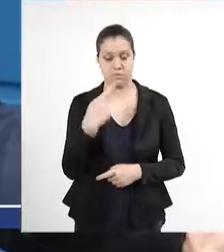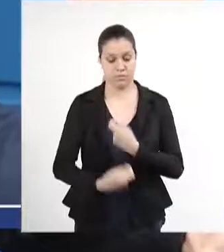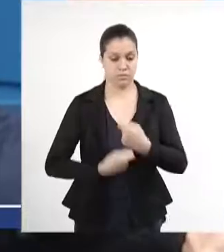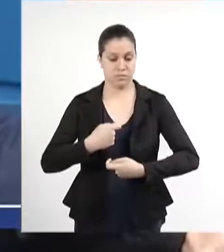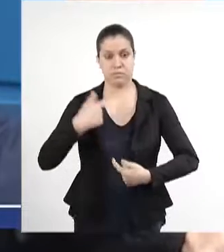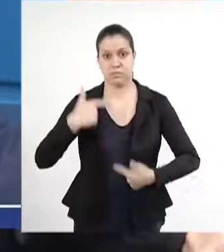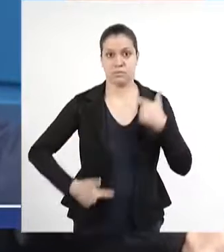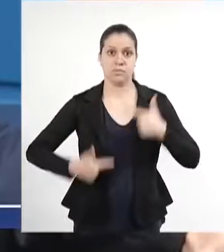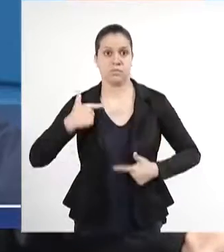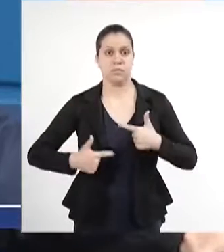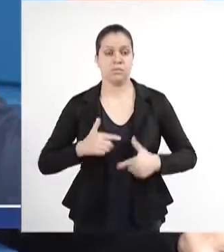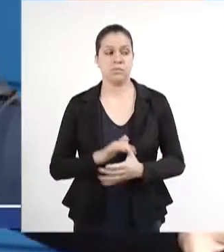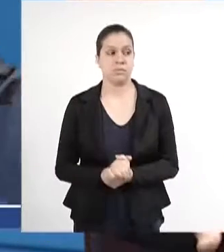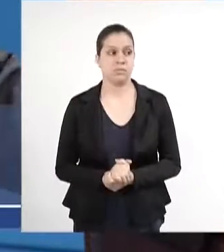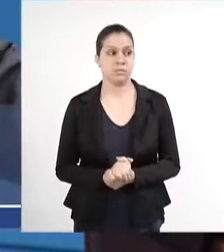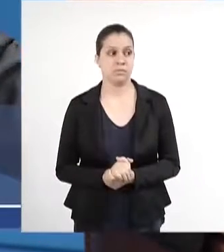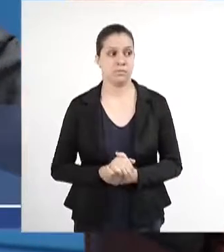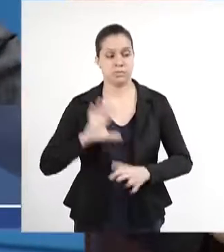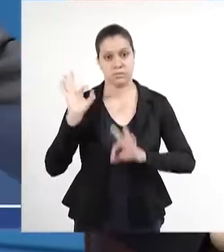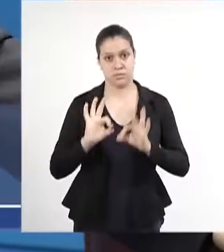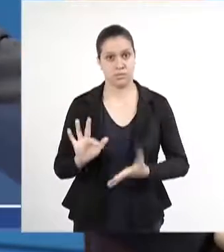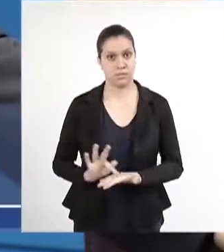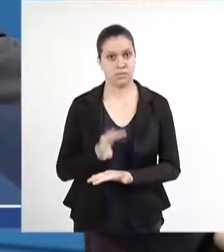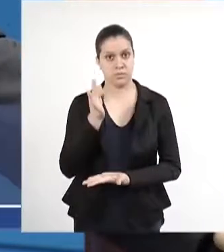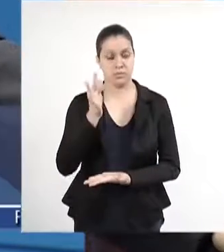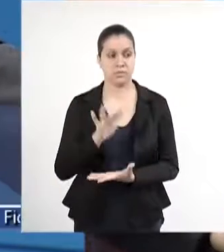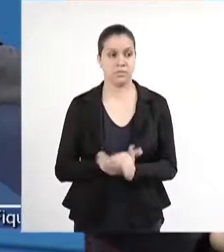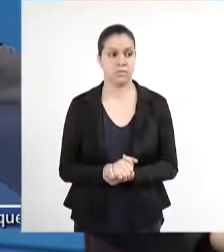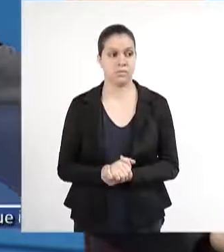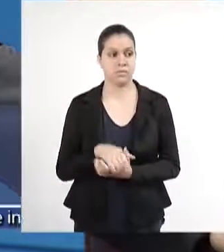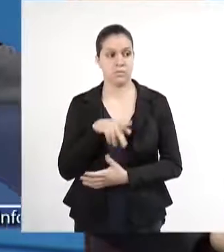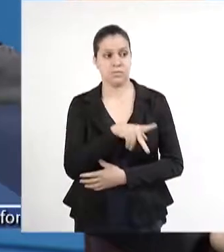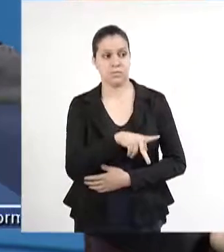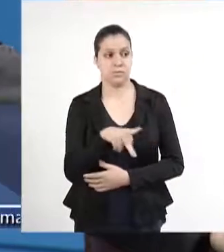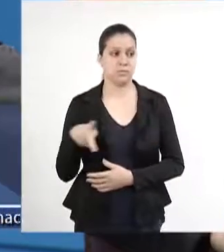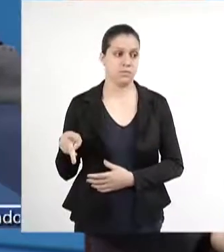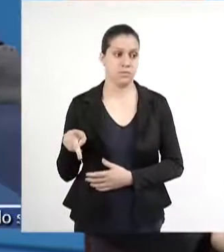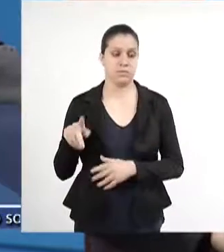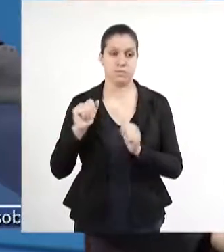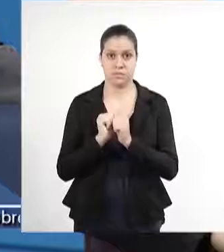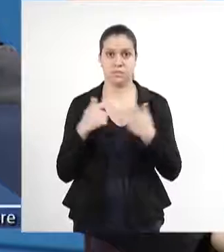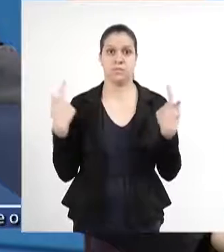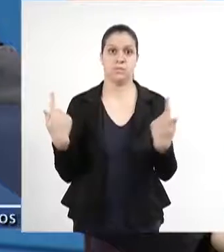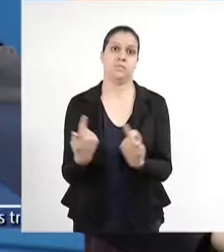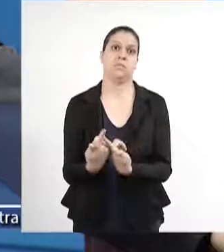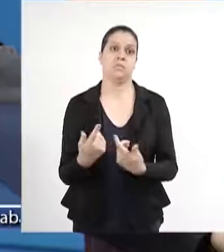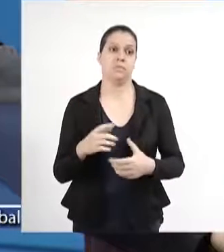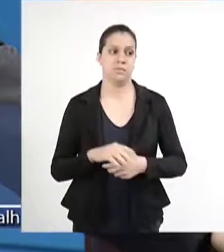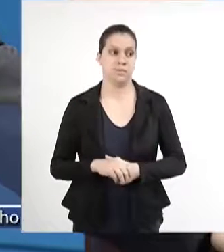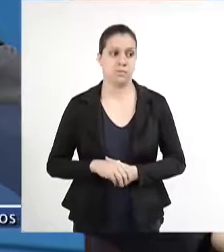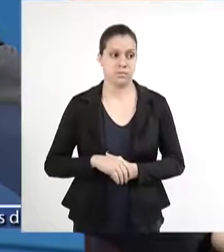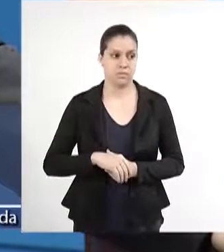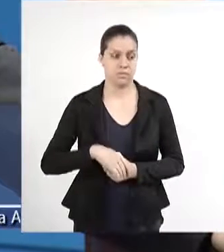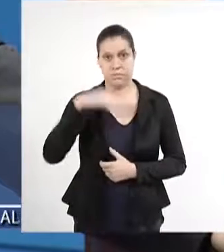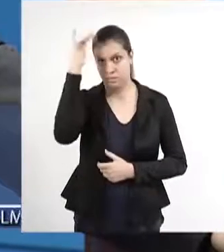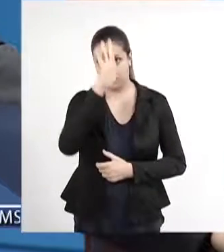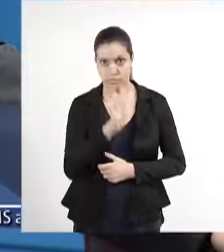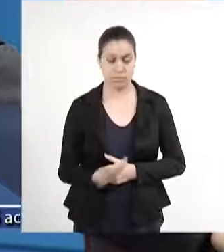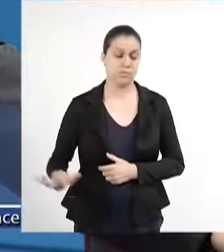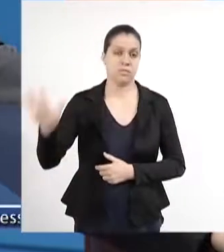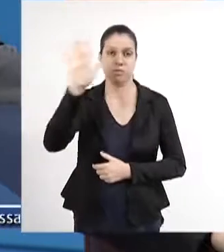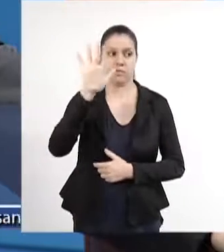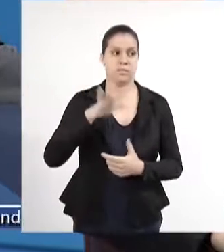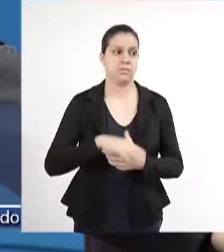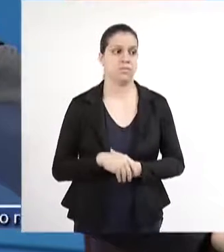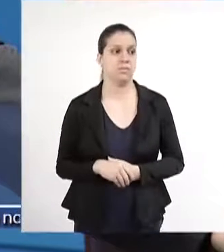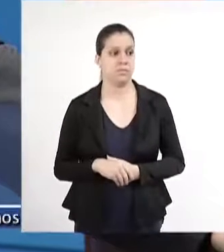política e montamos o Fórum de Presidentes das Assembleias Legislativas do Brasil,